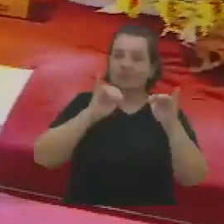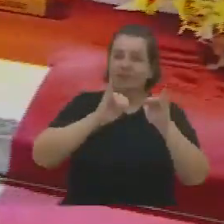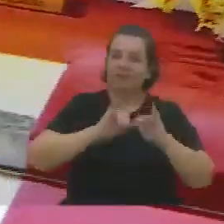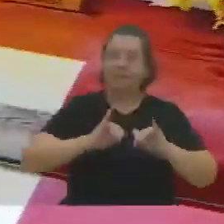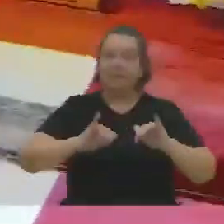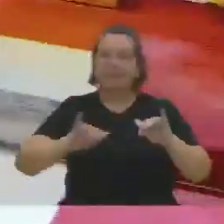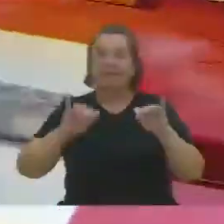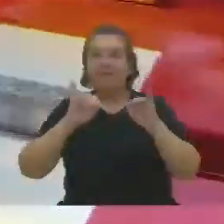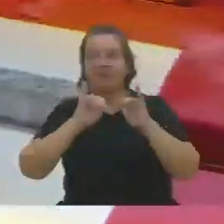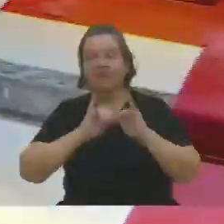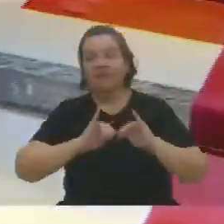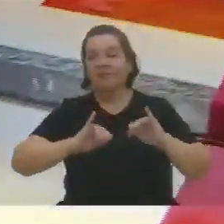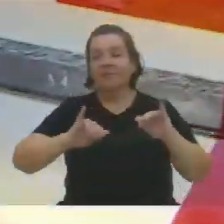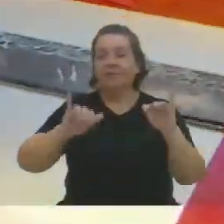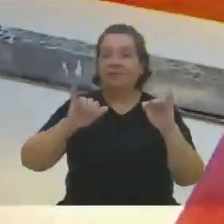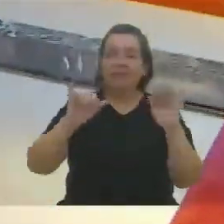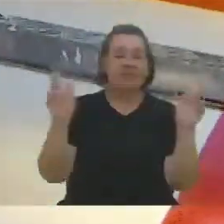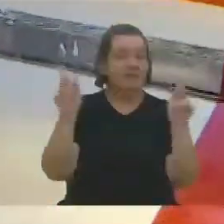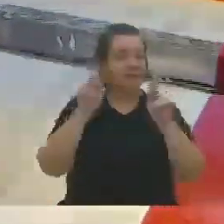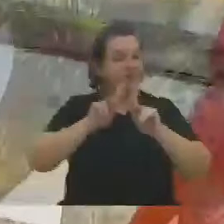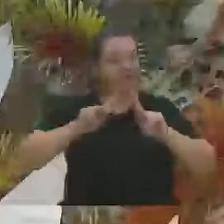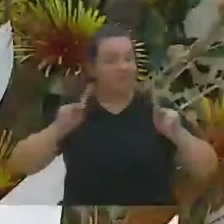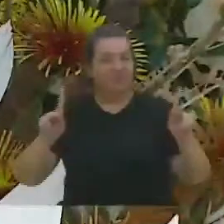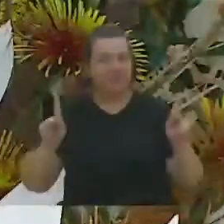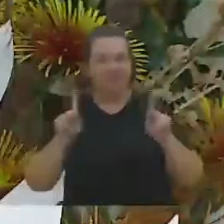anuncia a